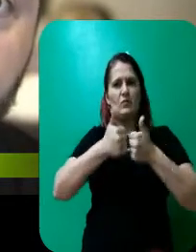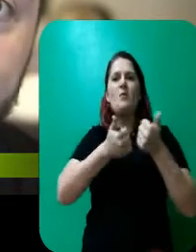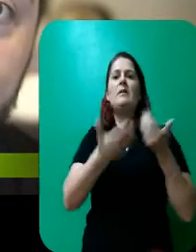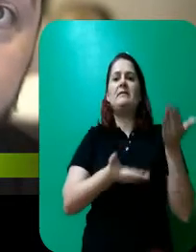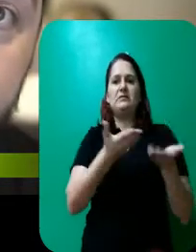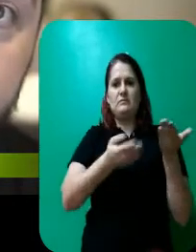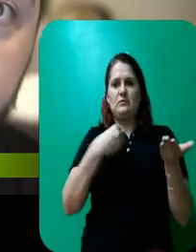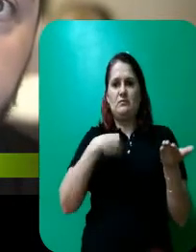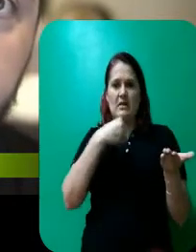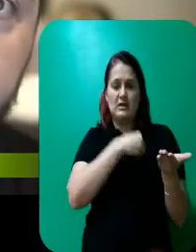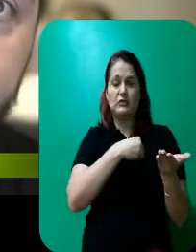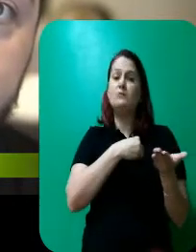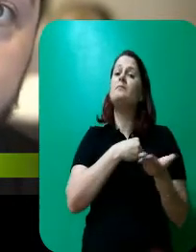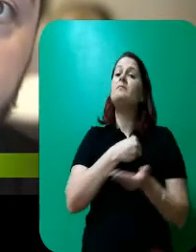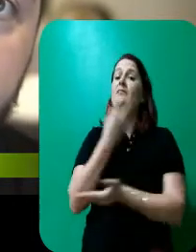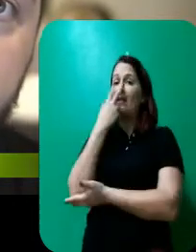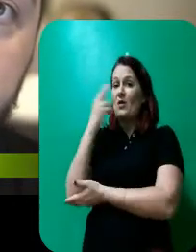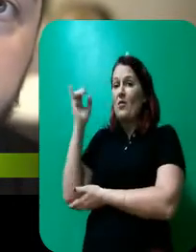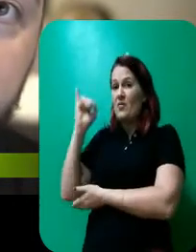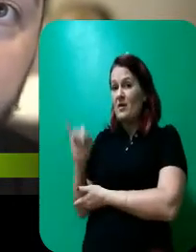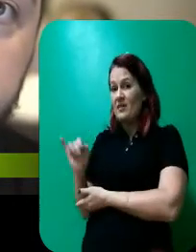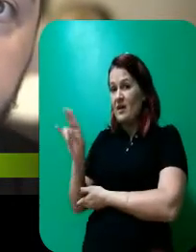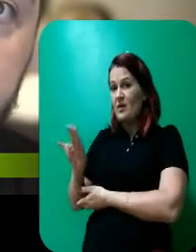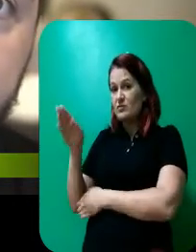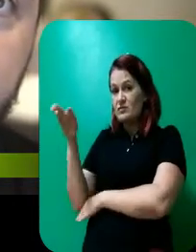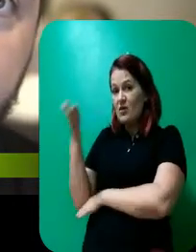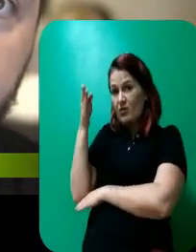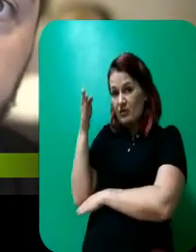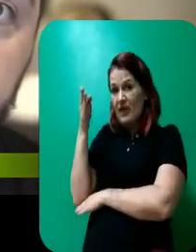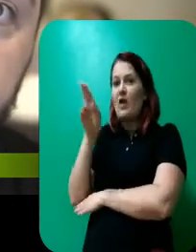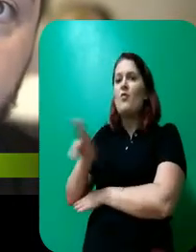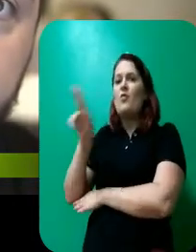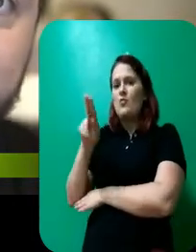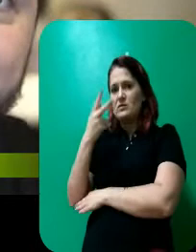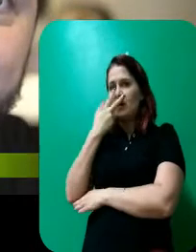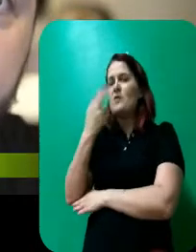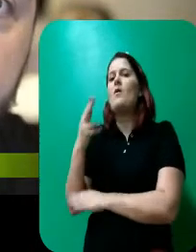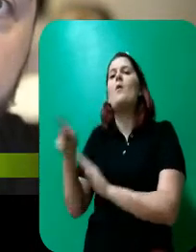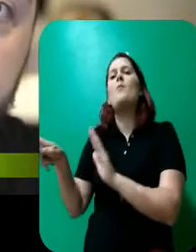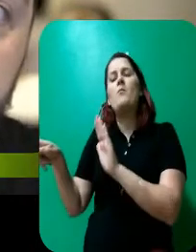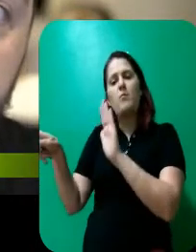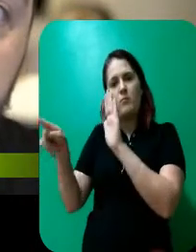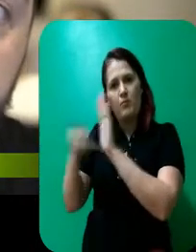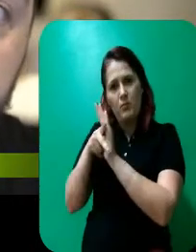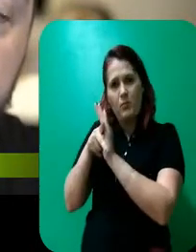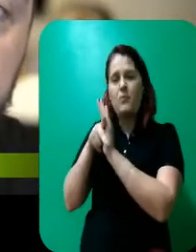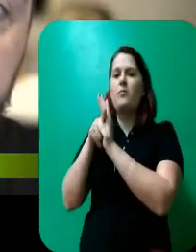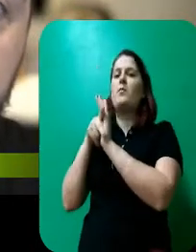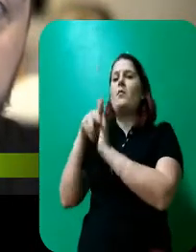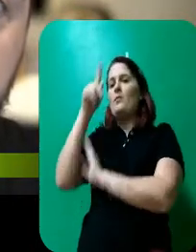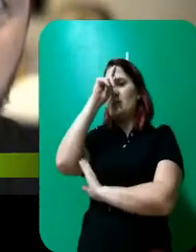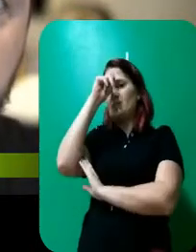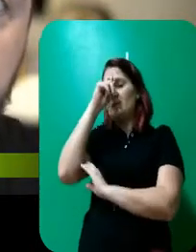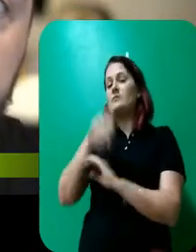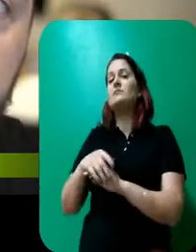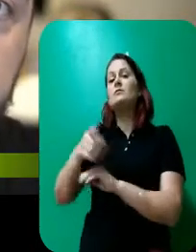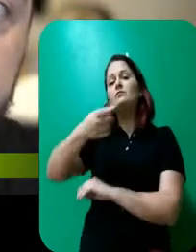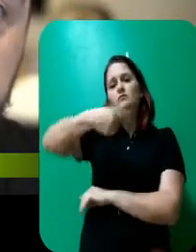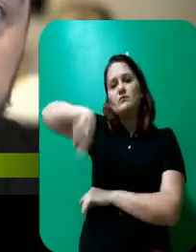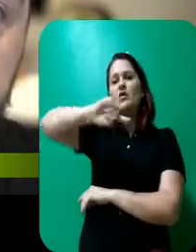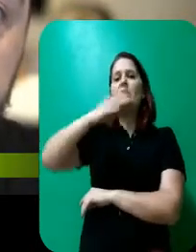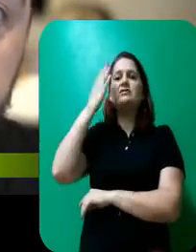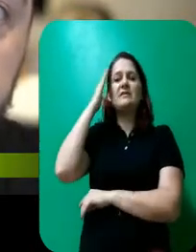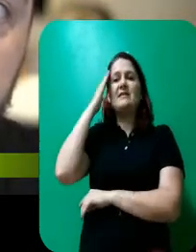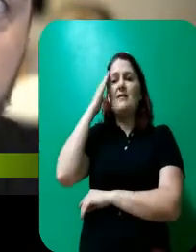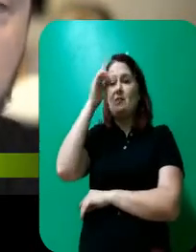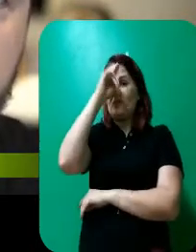usar hotéis para poder fazer unidades hospitalares, para poder tratar todo mundo. Então a gente já sabe que os nossos hospitais não vão ter como receber